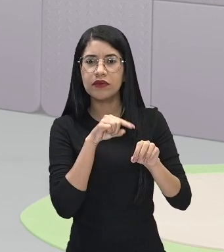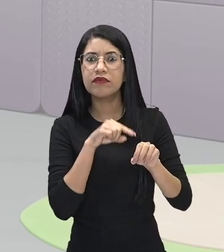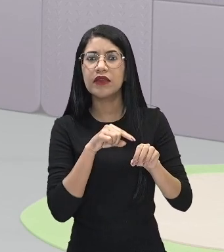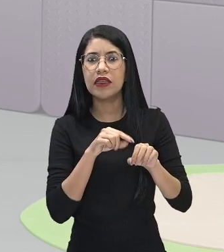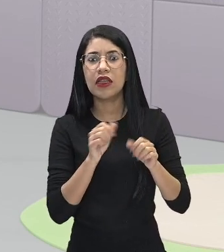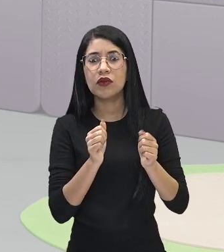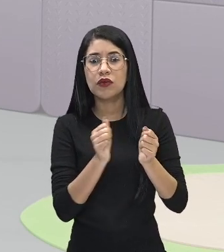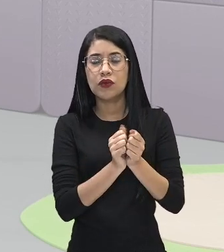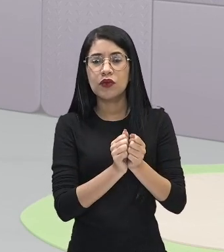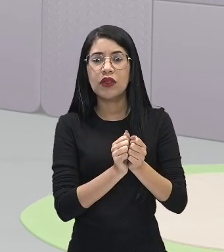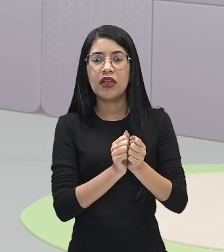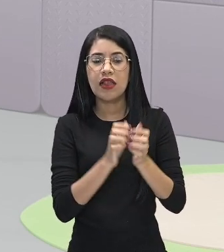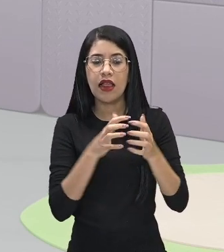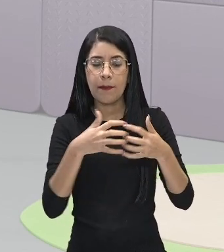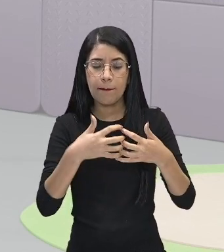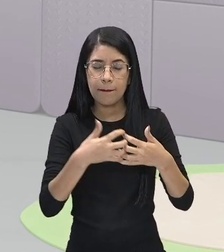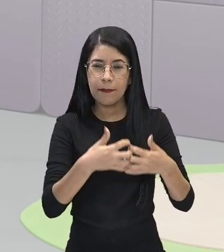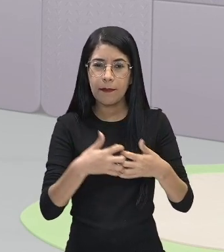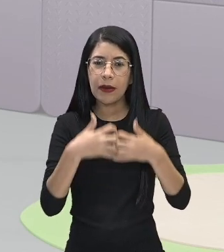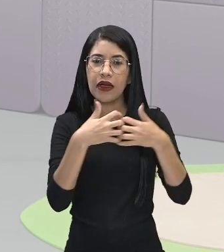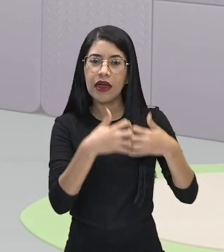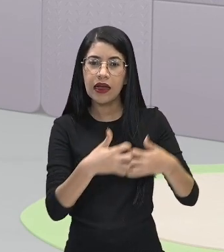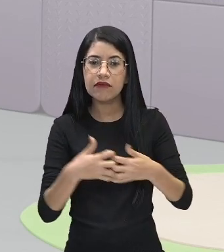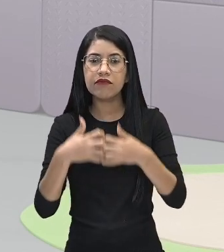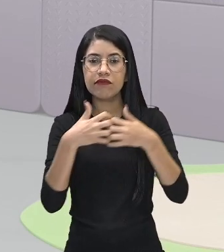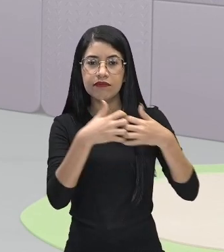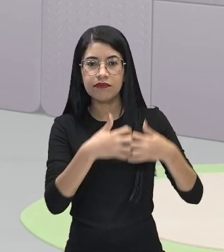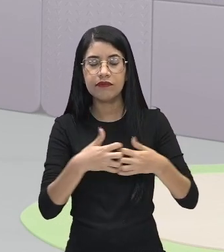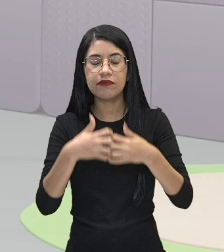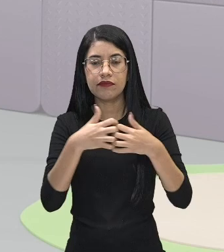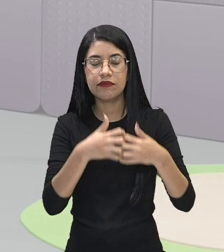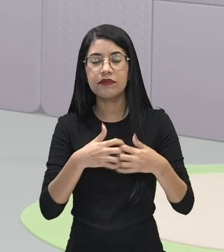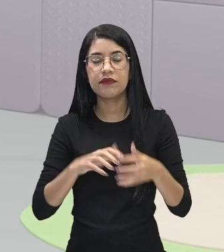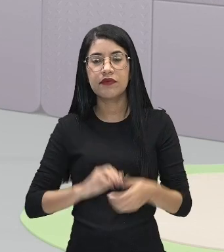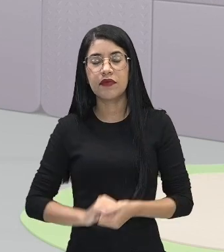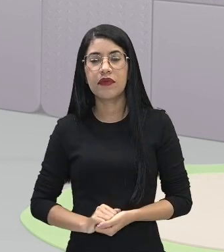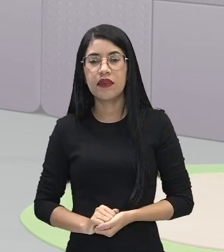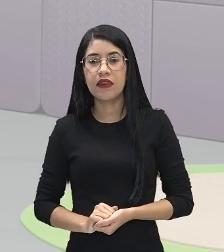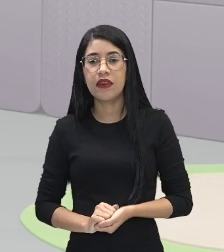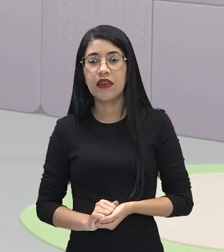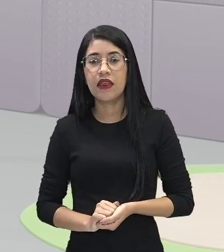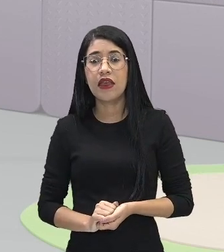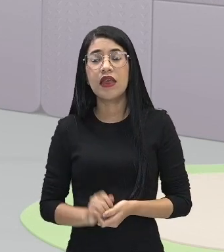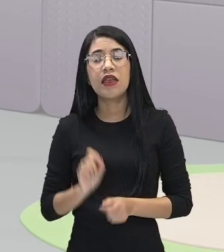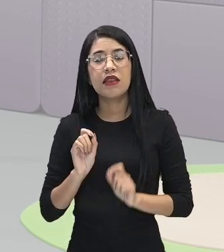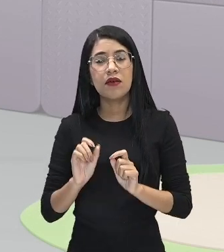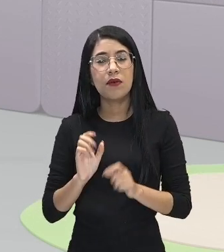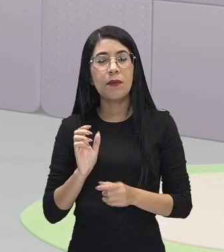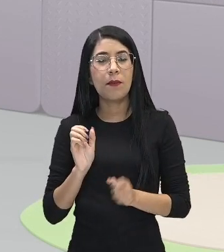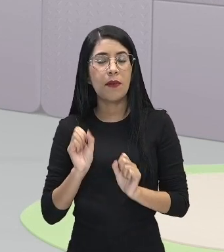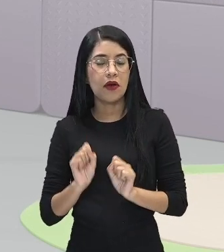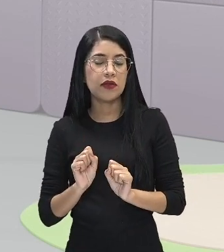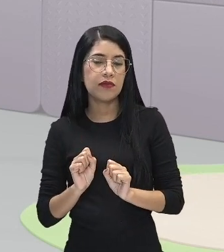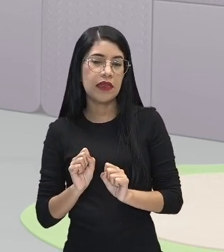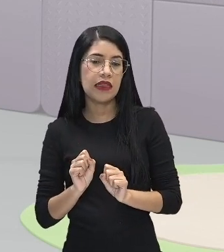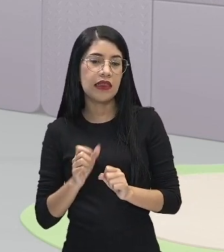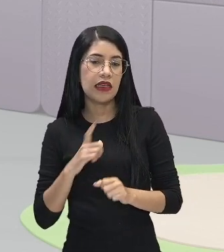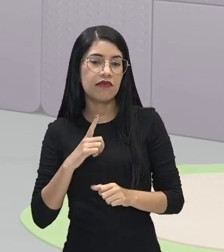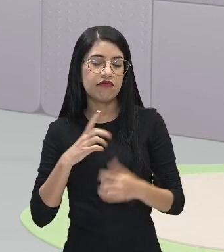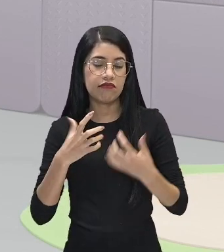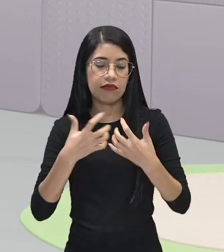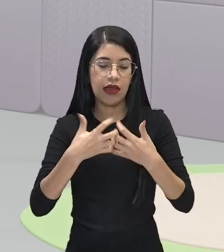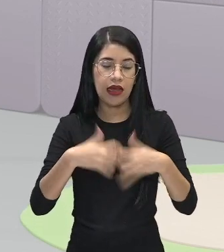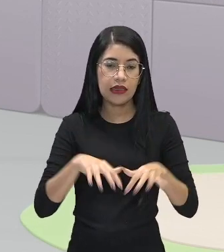ali, encaixadas, para realizar esse movimento. Então, a gente pode considerar aí que existem as máquinas simples e